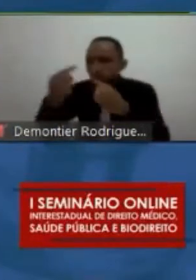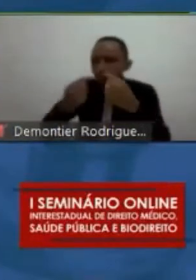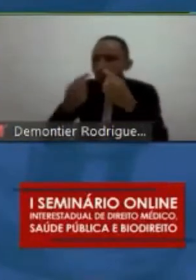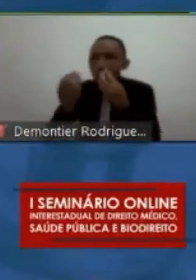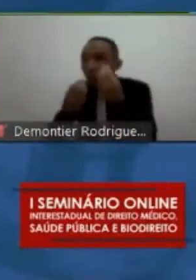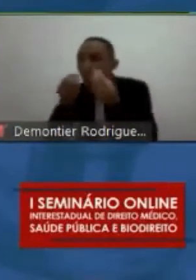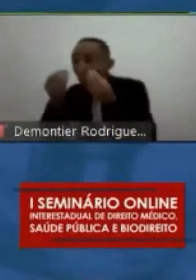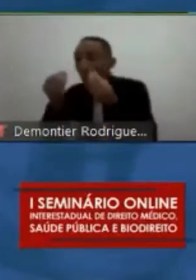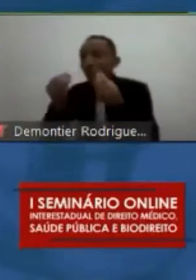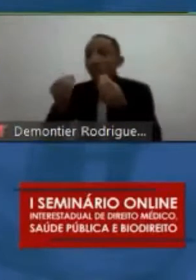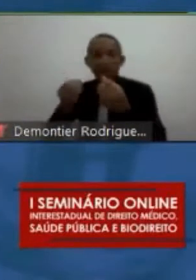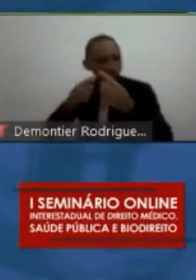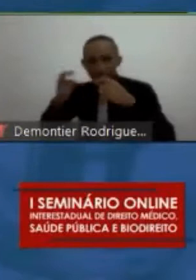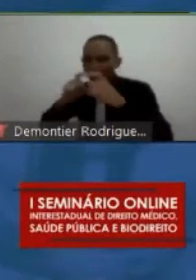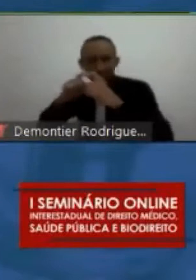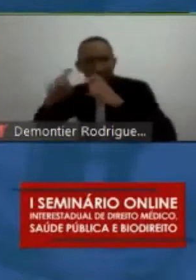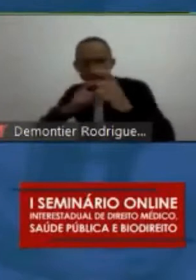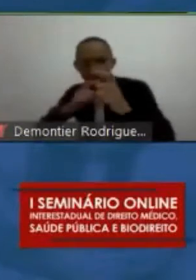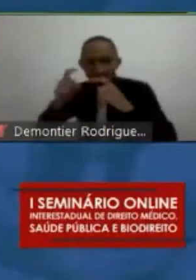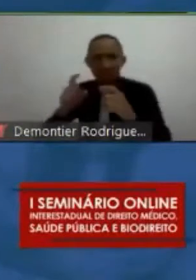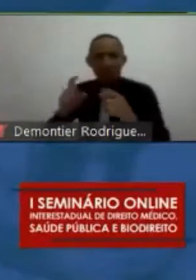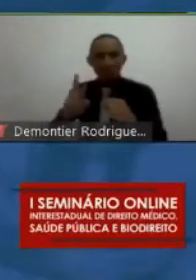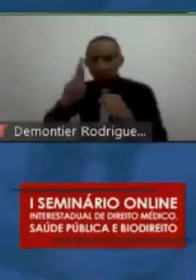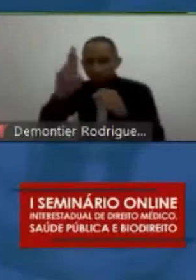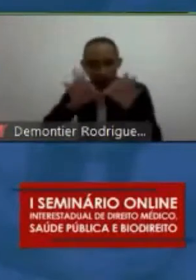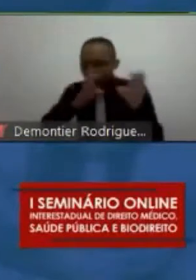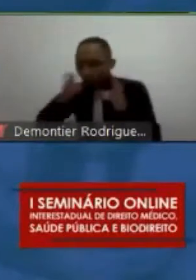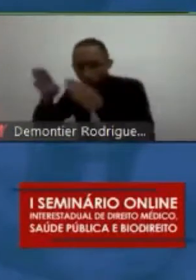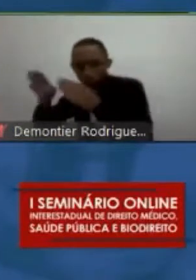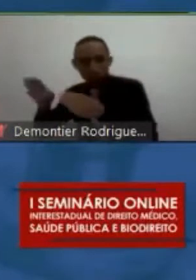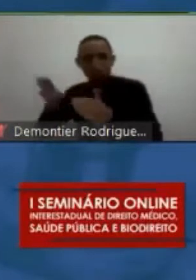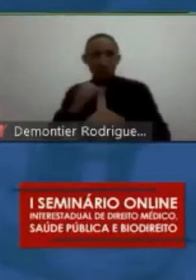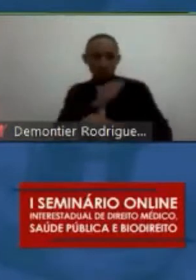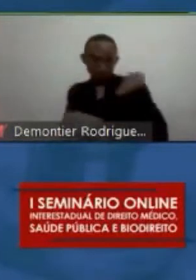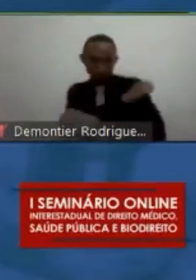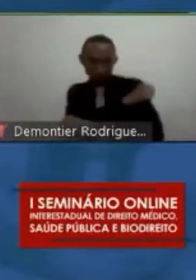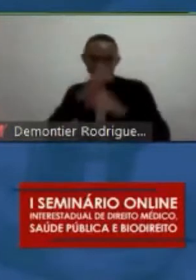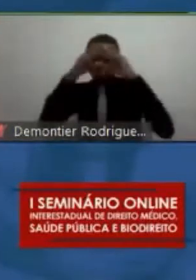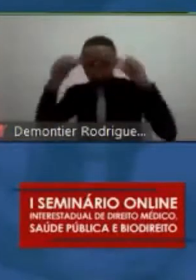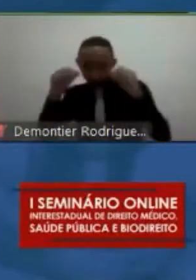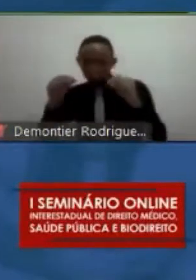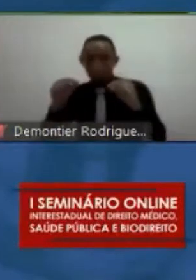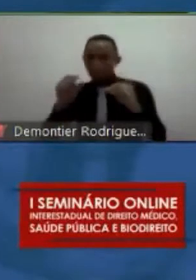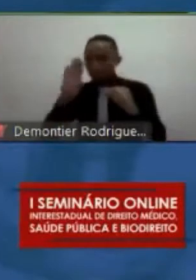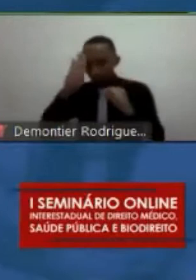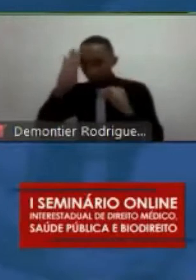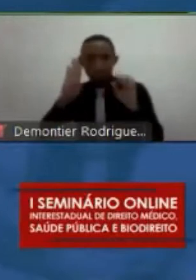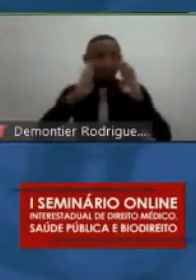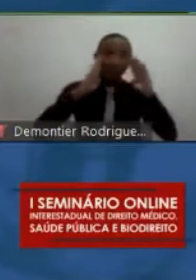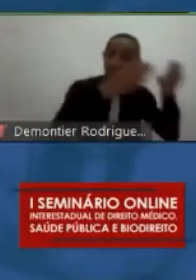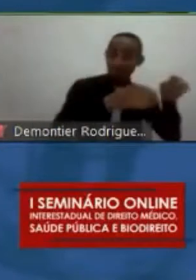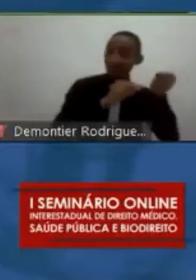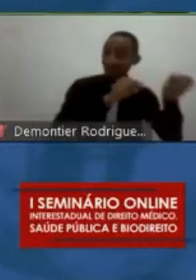atores, gestores, médicos, enfermeiros e aqueles que estão centrados no cuidado do